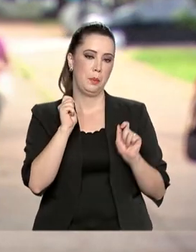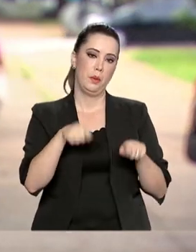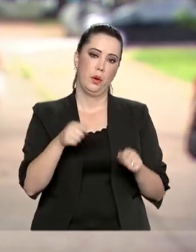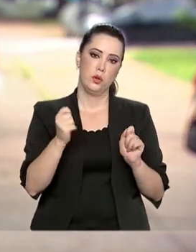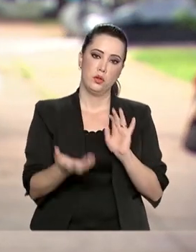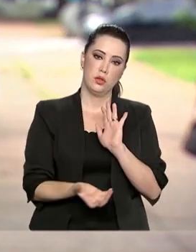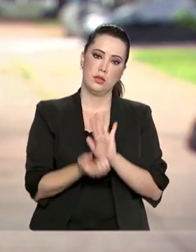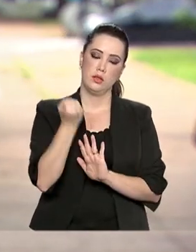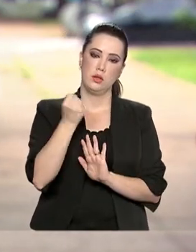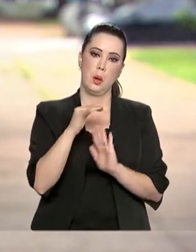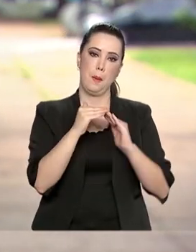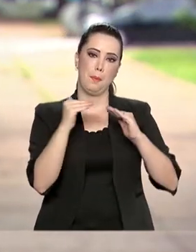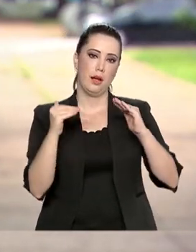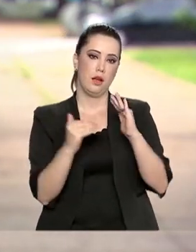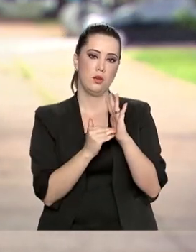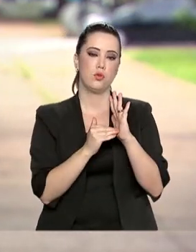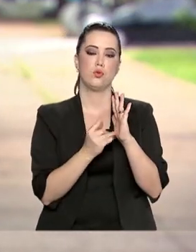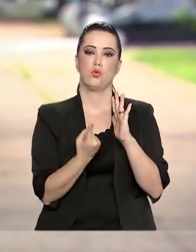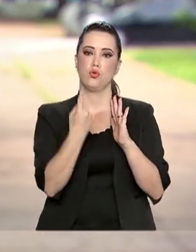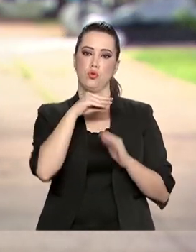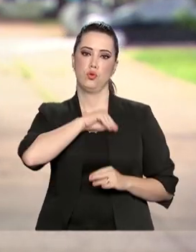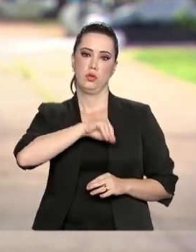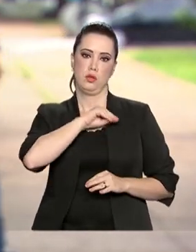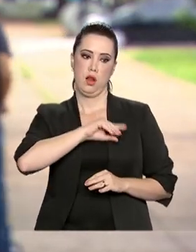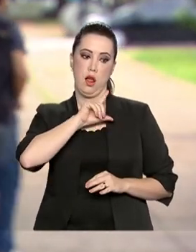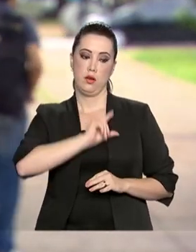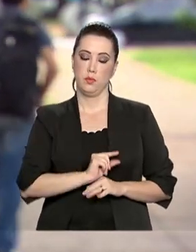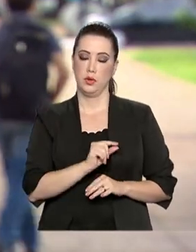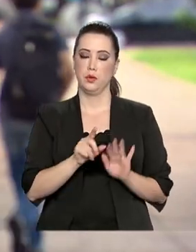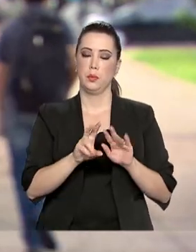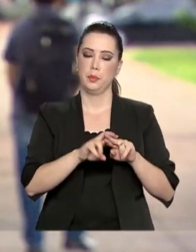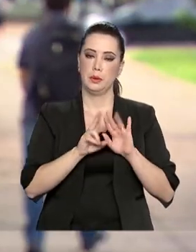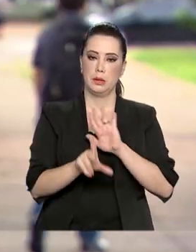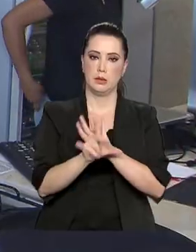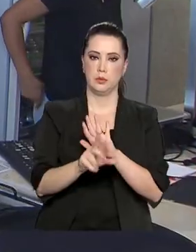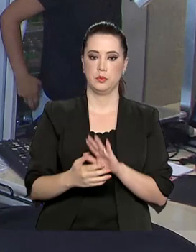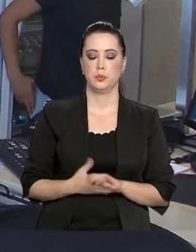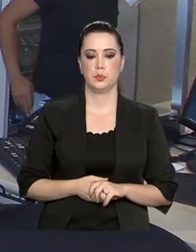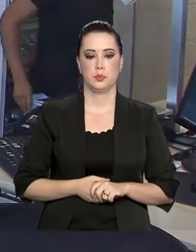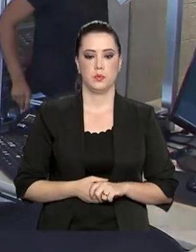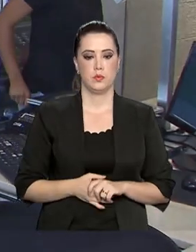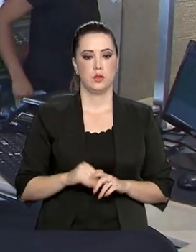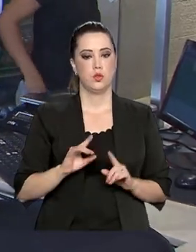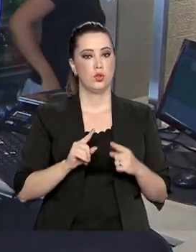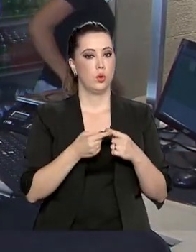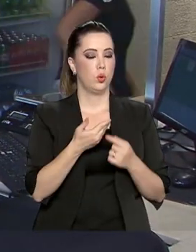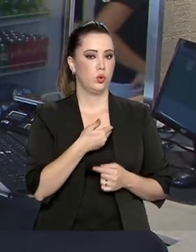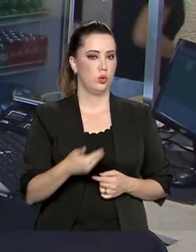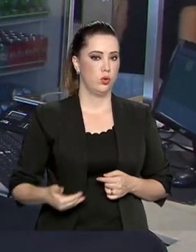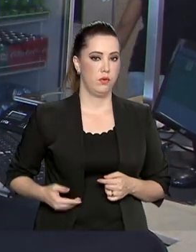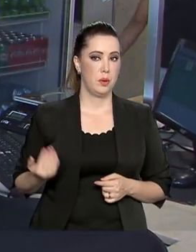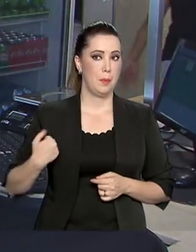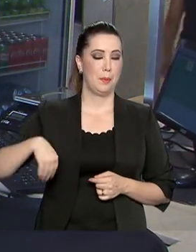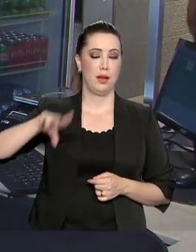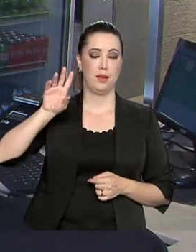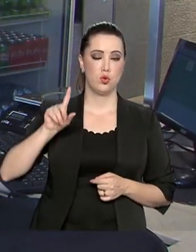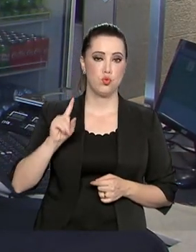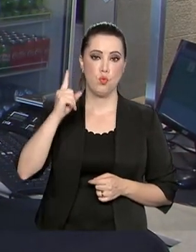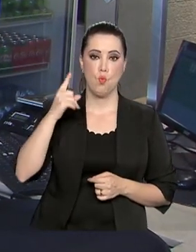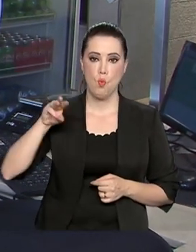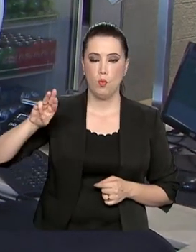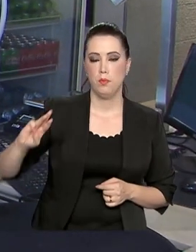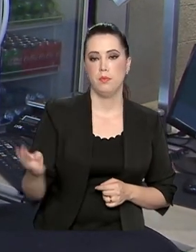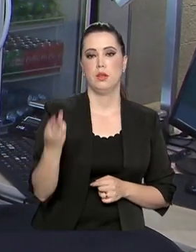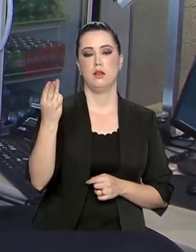pode receber, menos que o salário mínimo determinado pelo governo federal. Segundo o governo, mais de um milhão de empresas estão